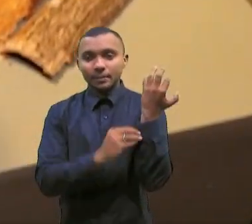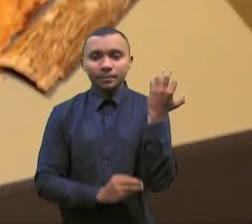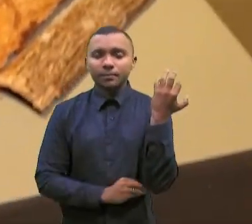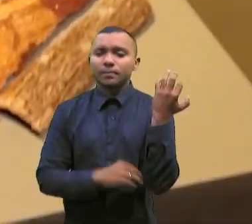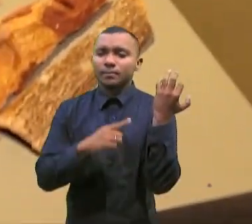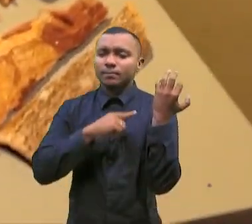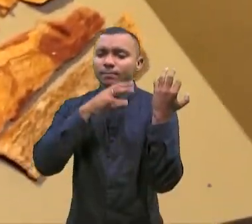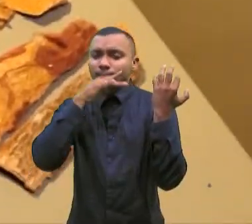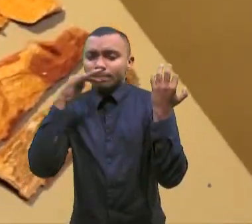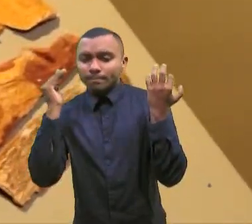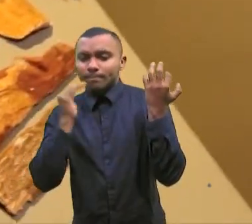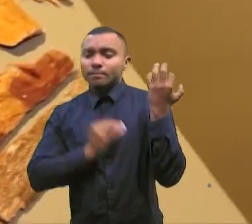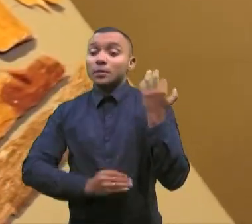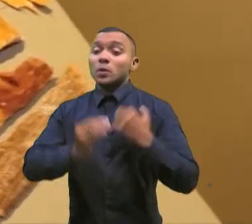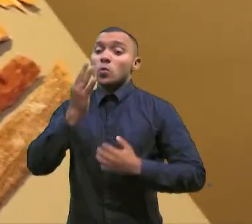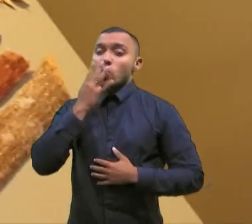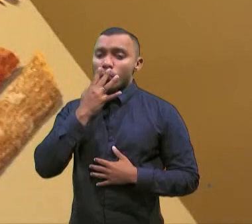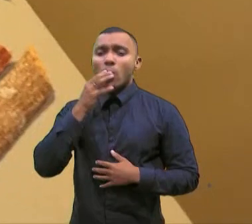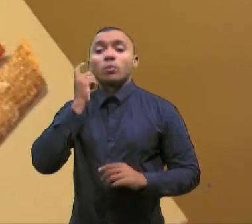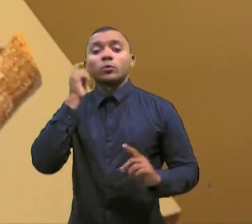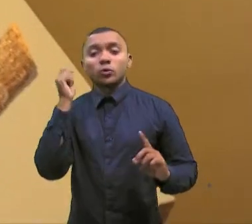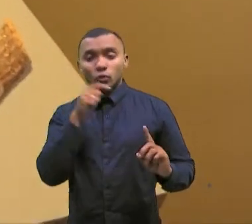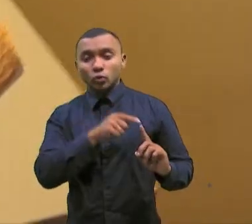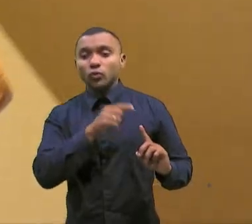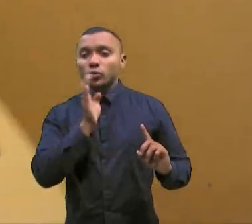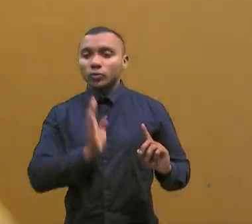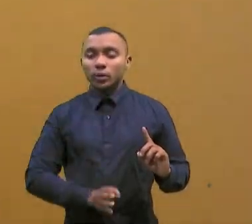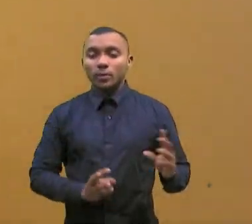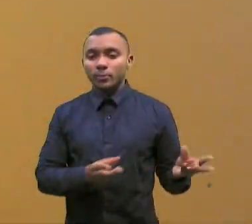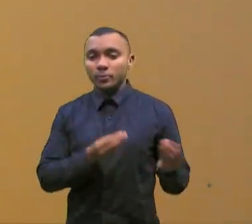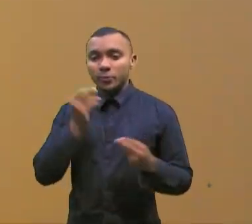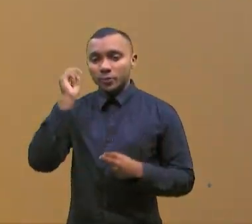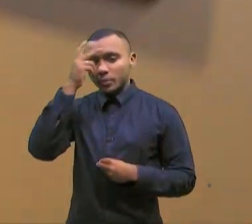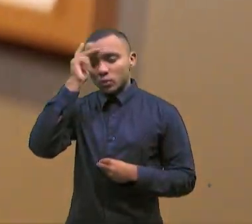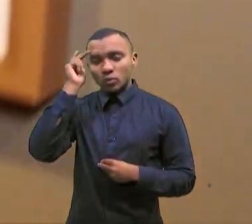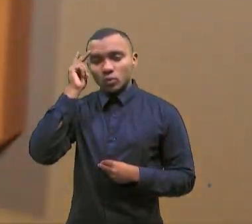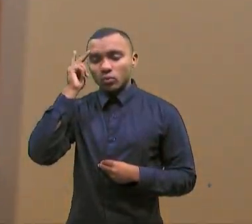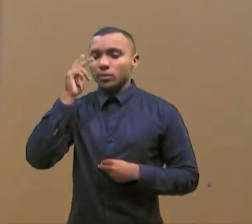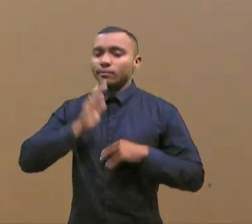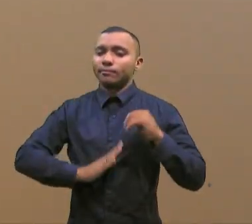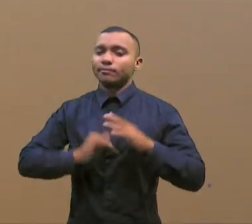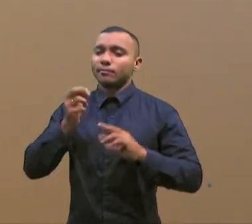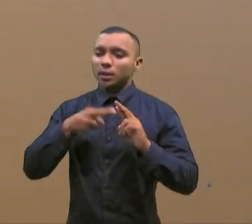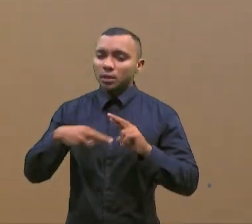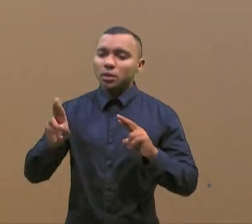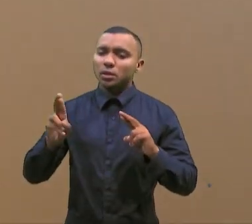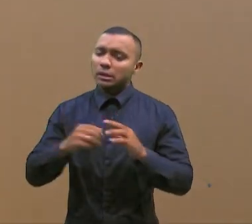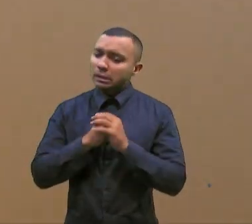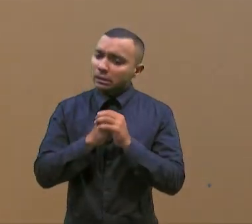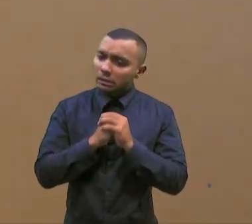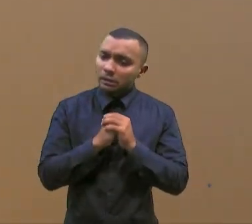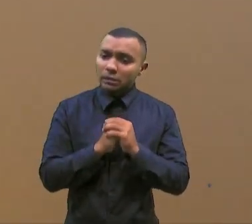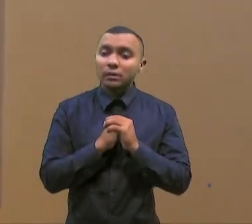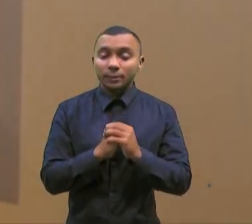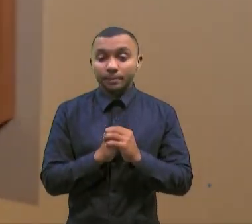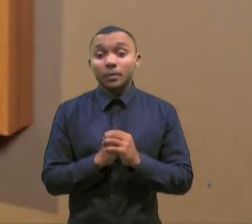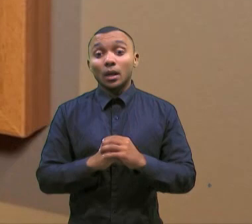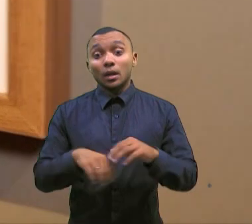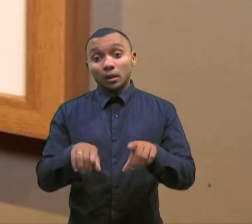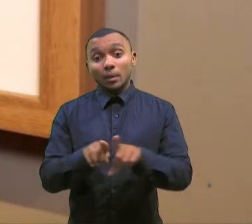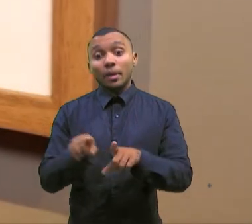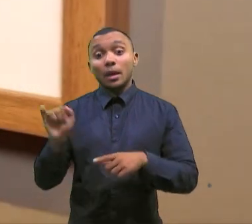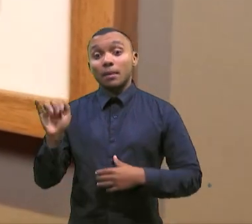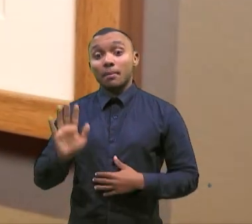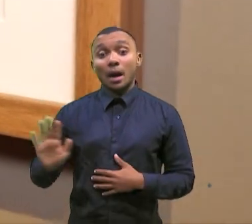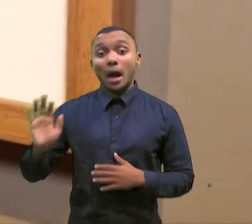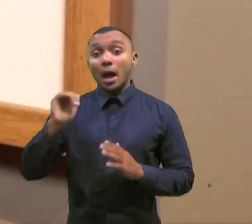tem cor, tem uma função que são usadas pelas benzedeiras, as rezadeiras. E a obra dela também é pintada também com